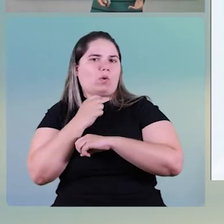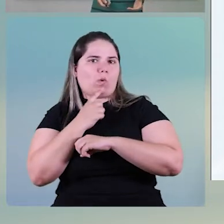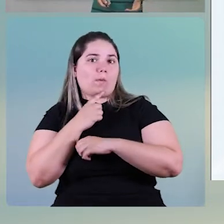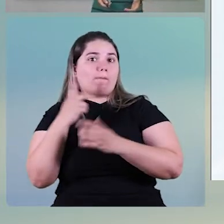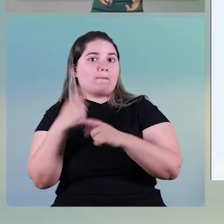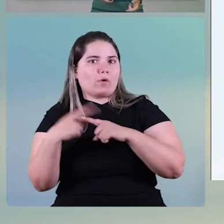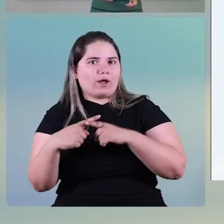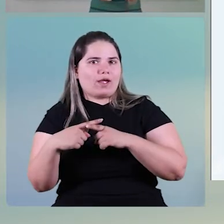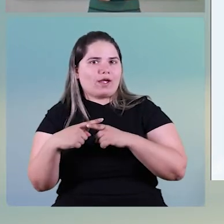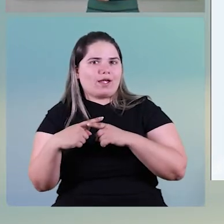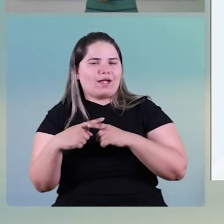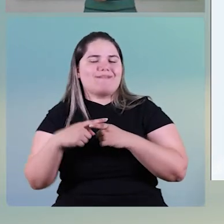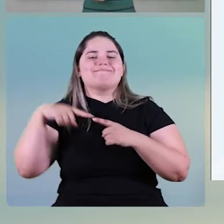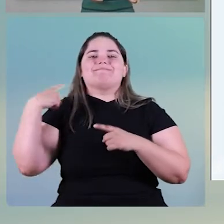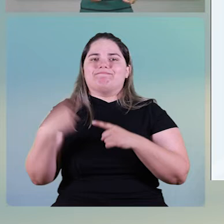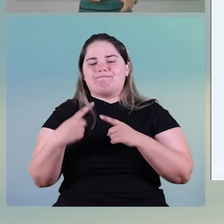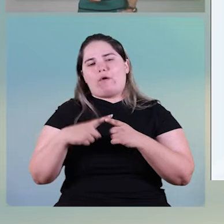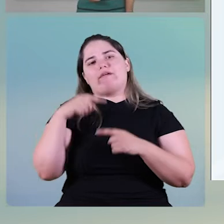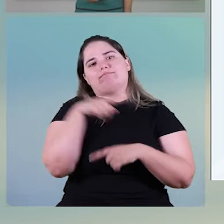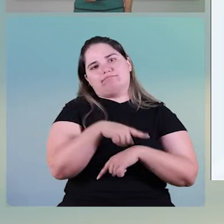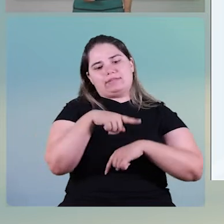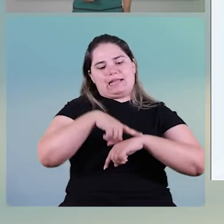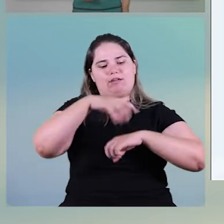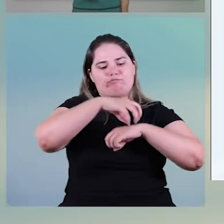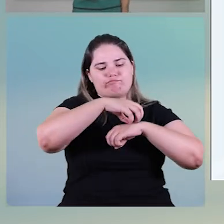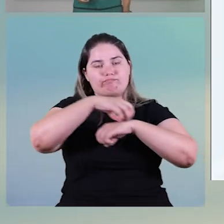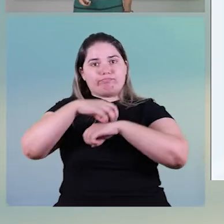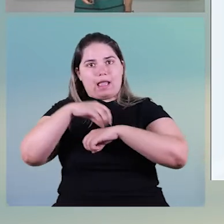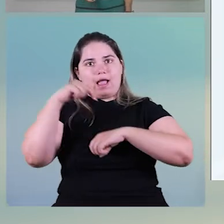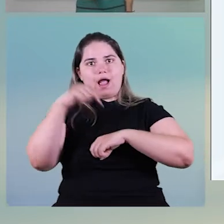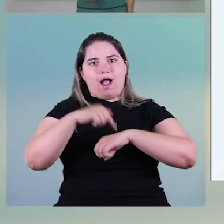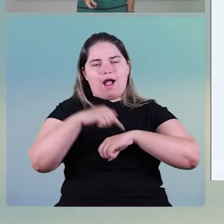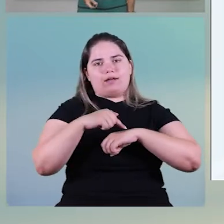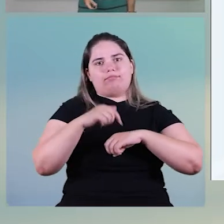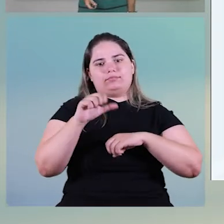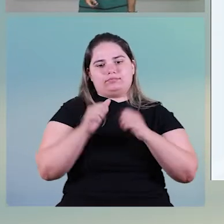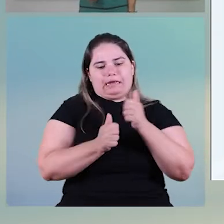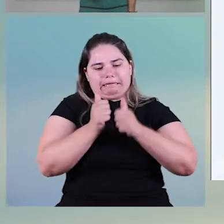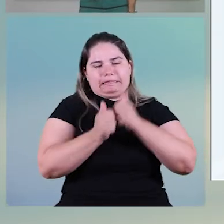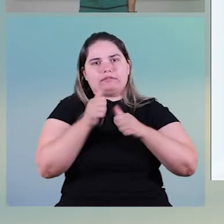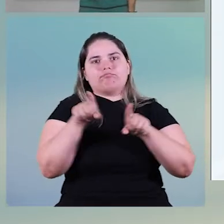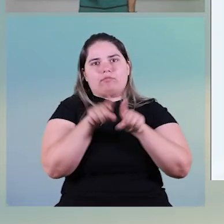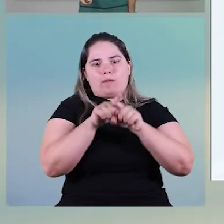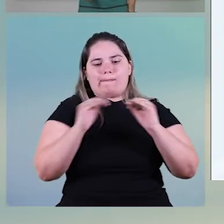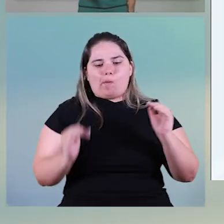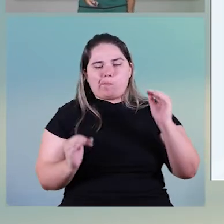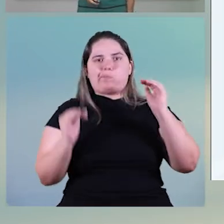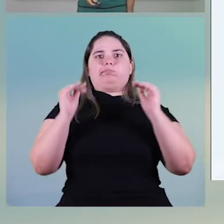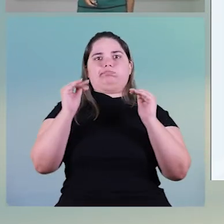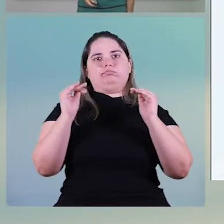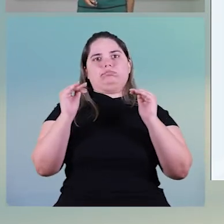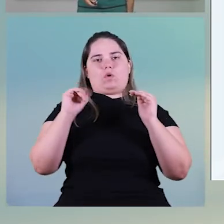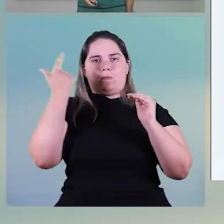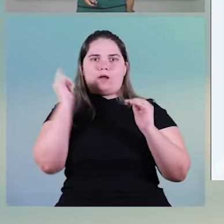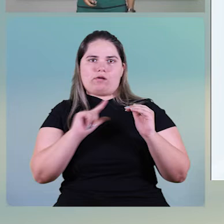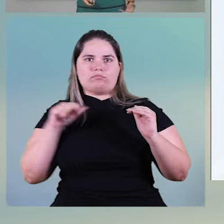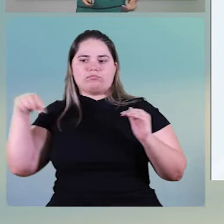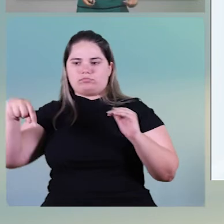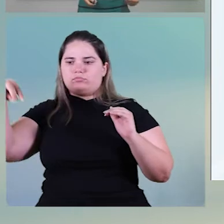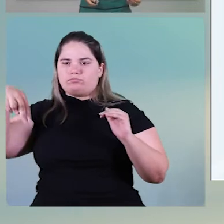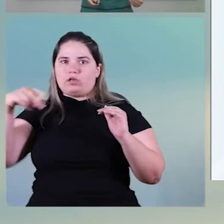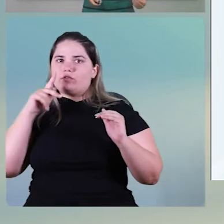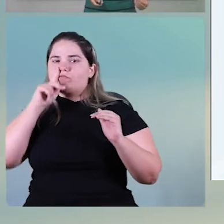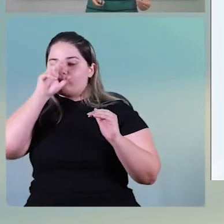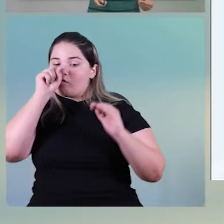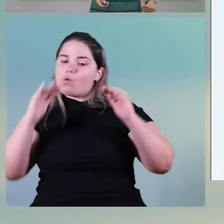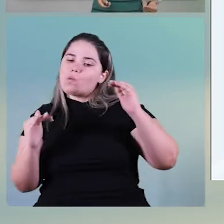isso acontece, é porque a força de atrito também cresceu para 5 newtons, anulando a força motora. Só que